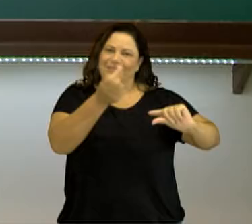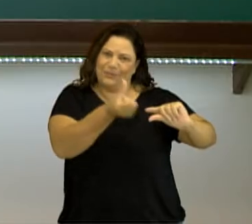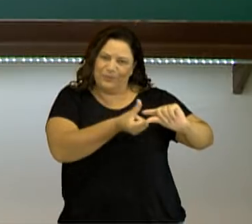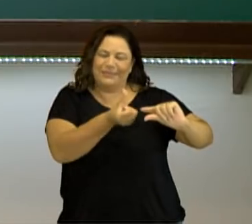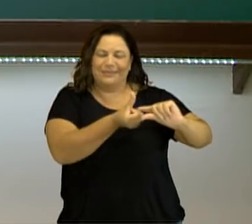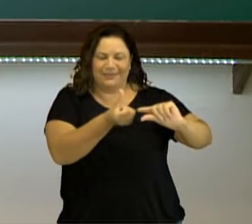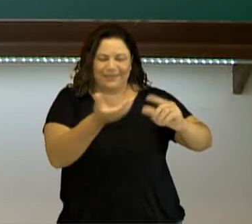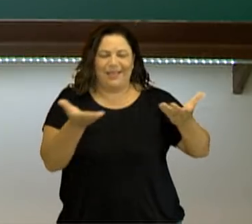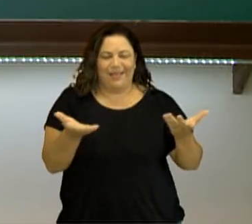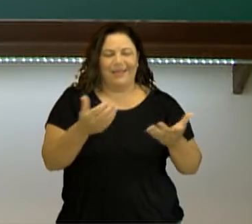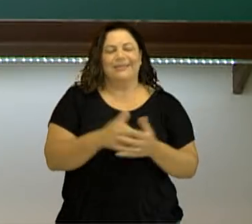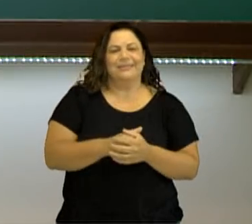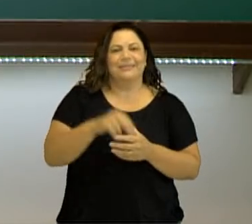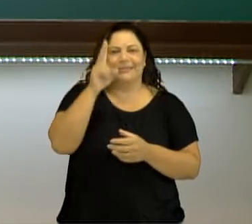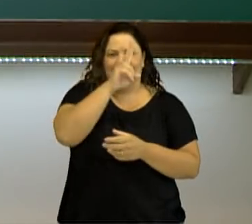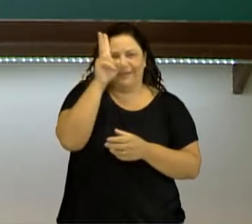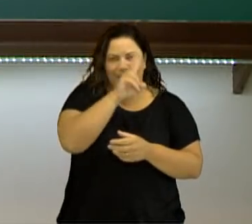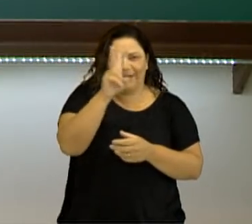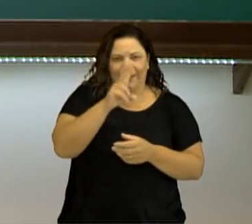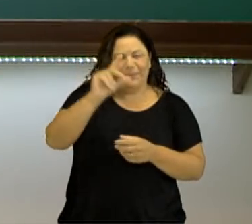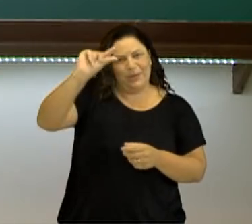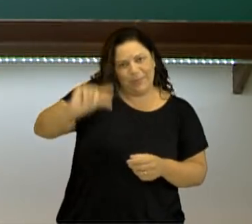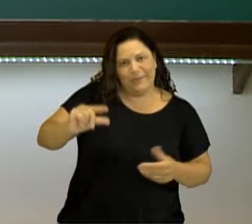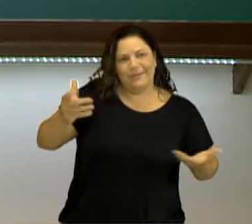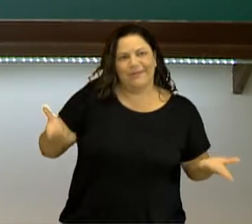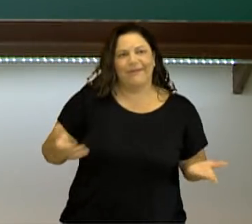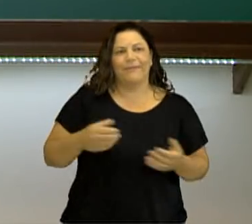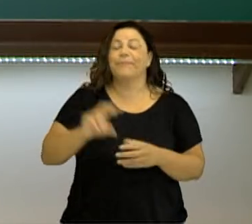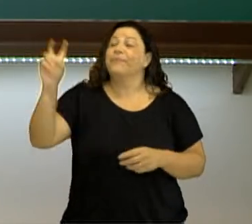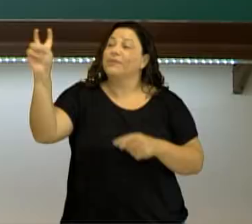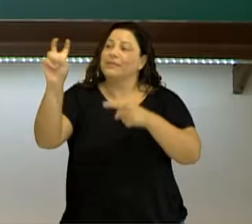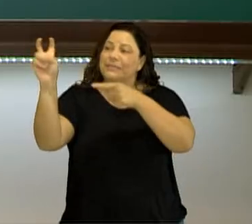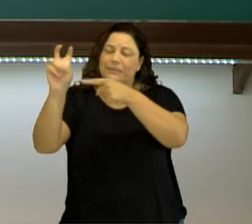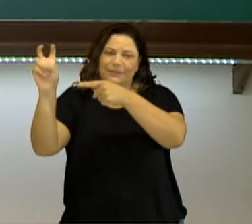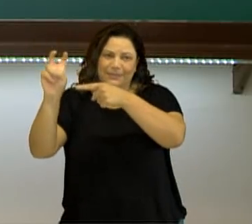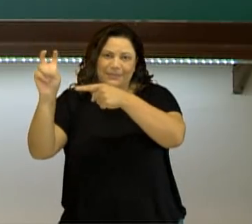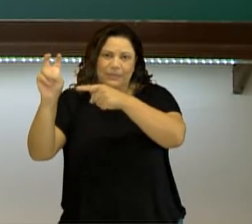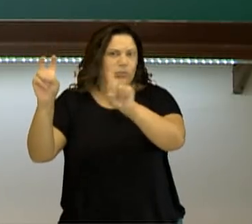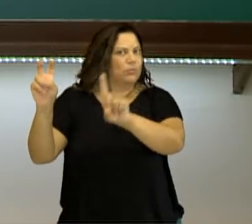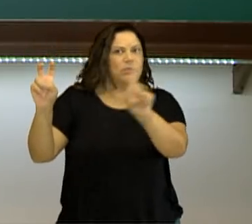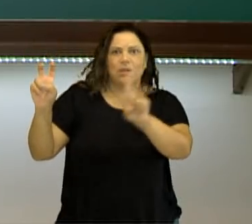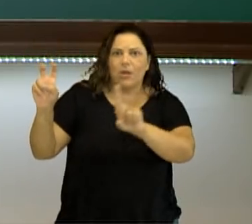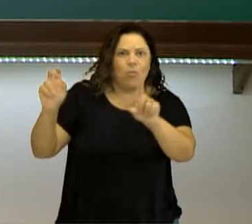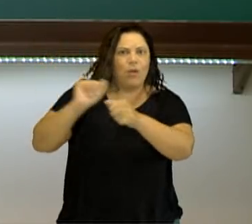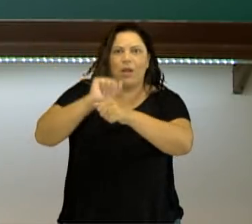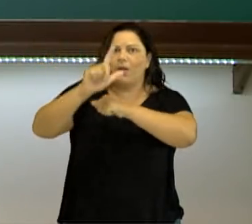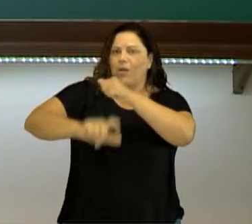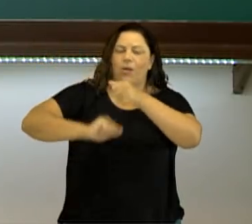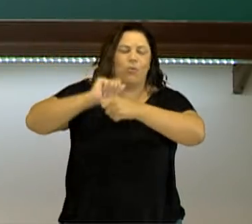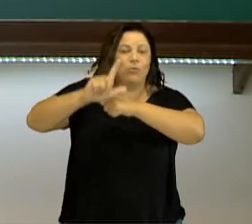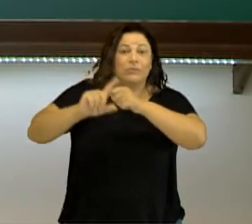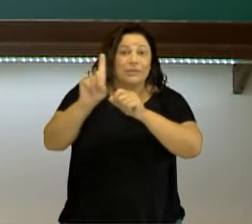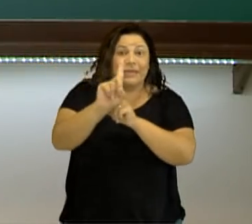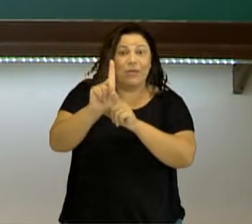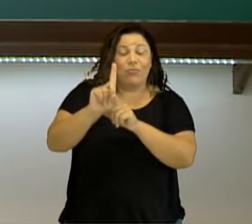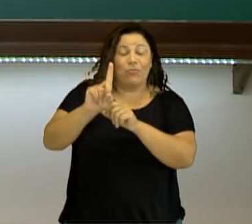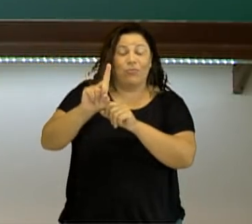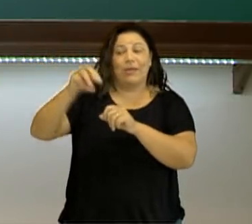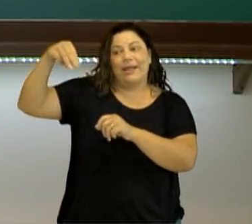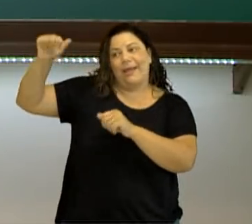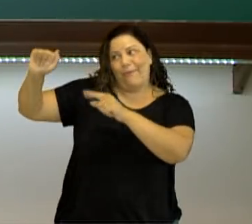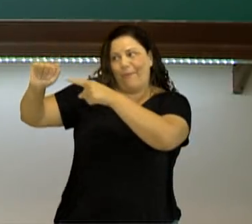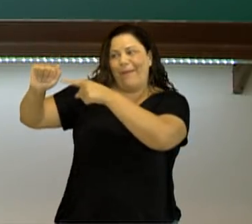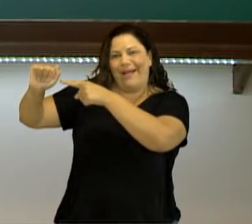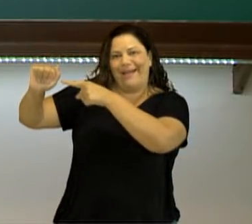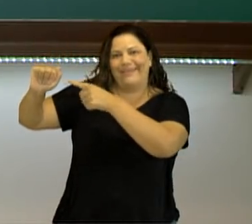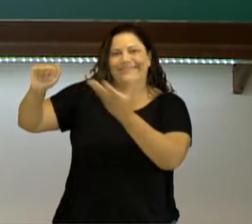número menor, o número atômico, lembram? Esse 55 do telúrio não é o número atômico do telúrio, é o número de massa, porque